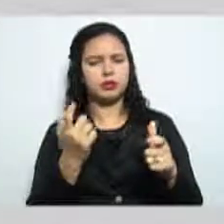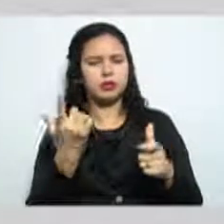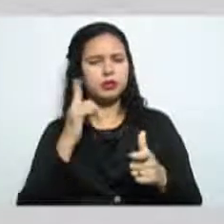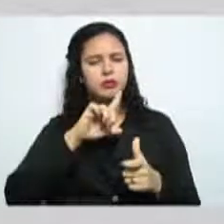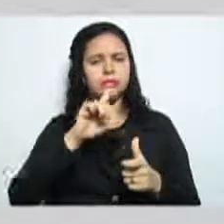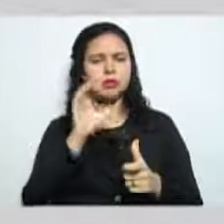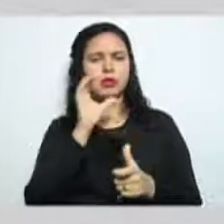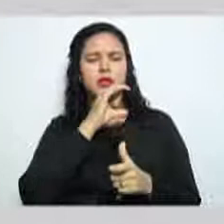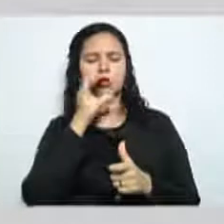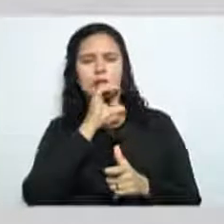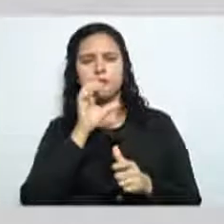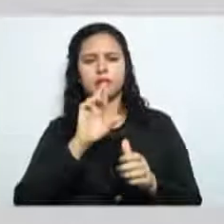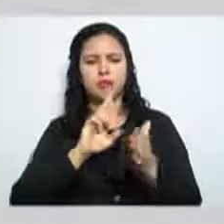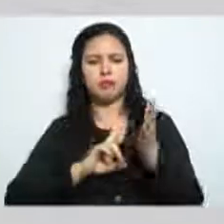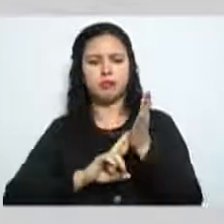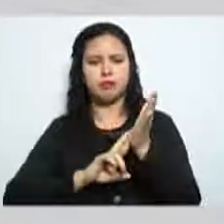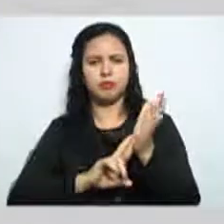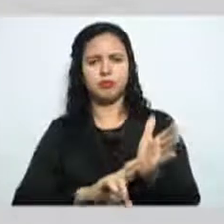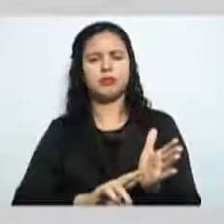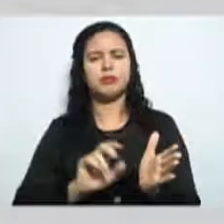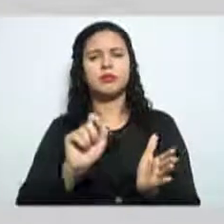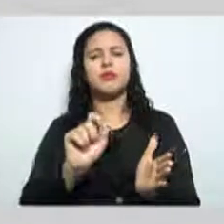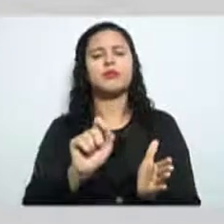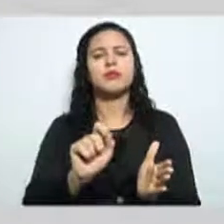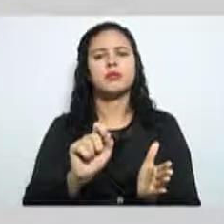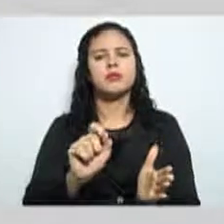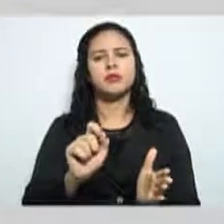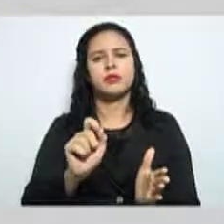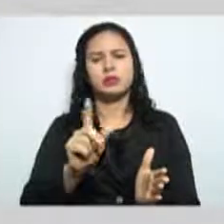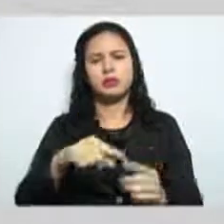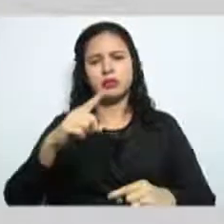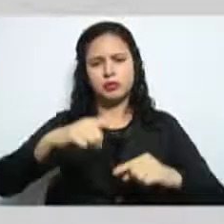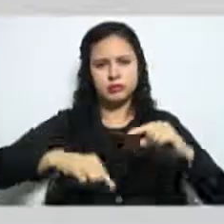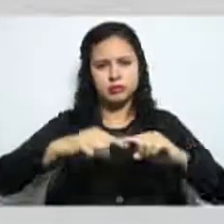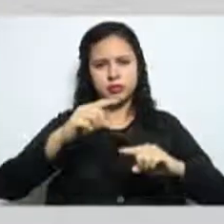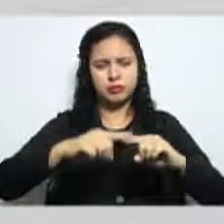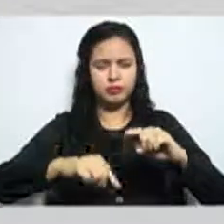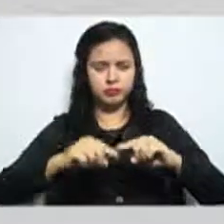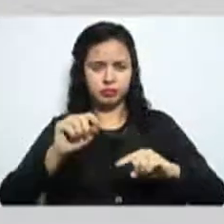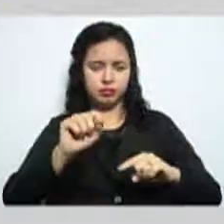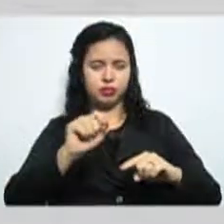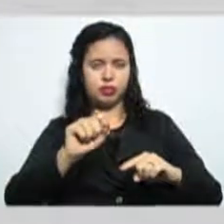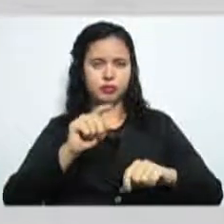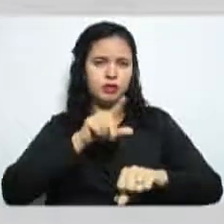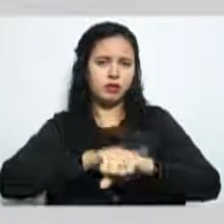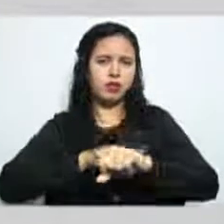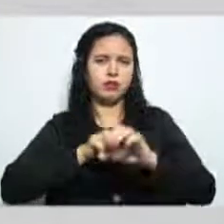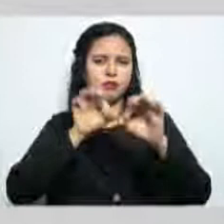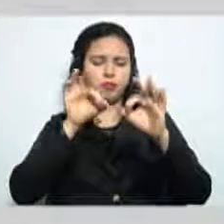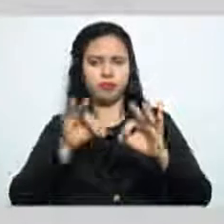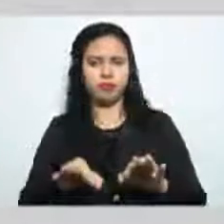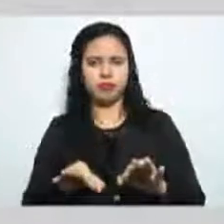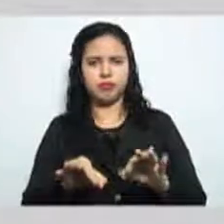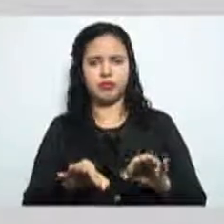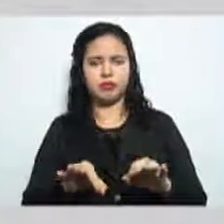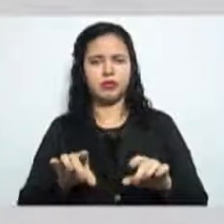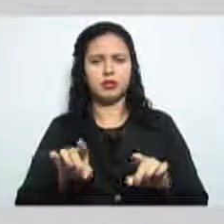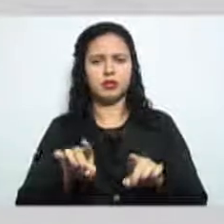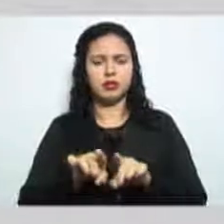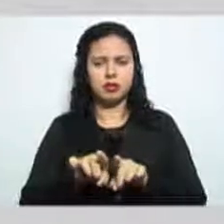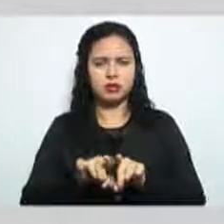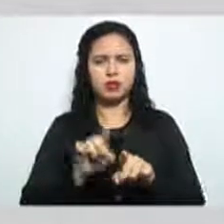consigo oferecer o meu produto ao meu consumidor final no tempo que ele precisa. Confiabilidade no sentido de passar